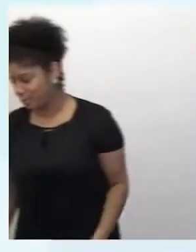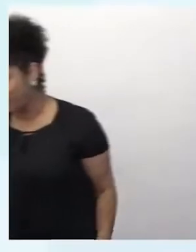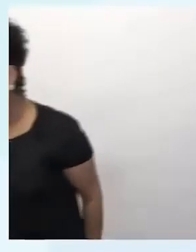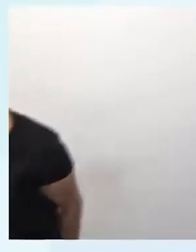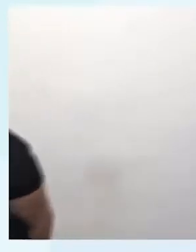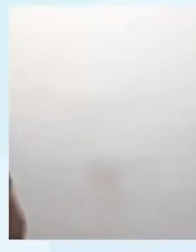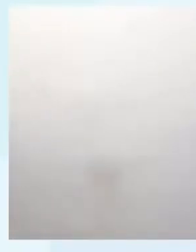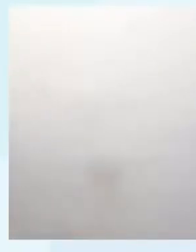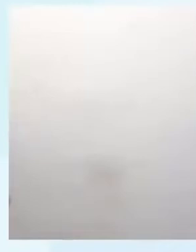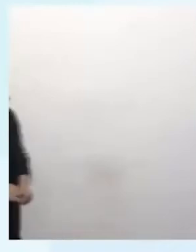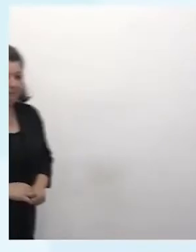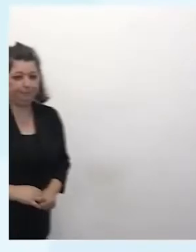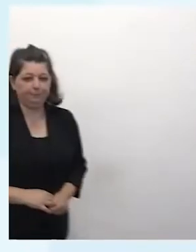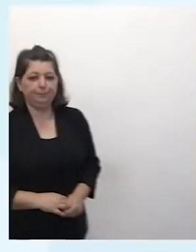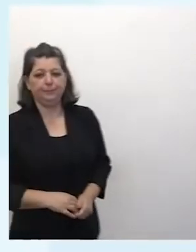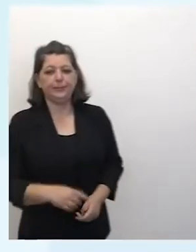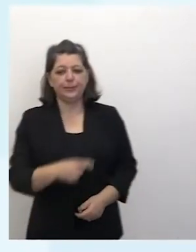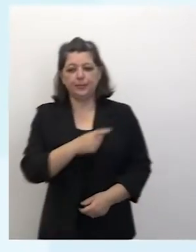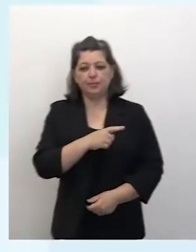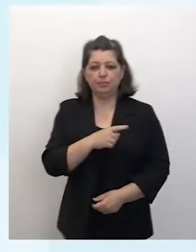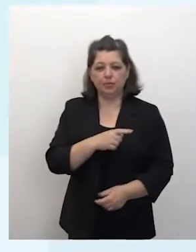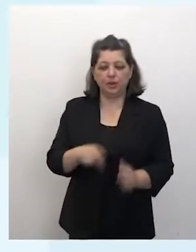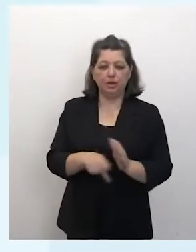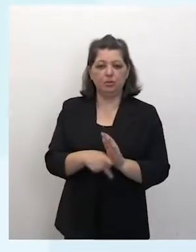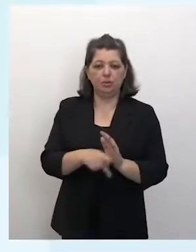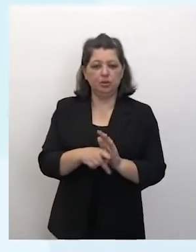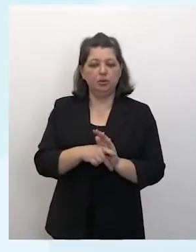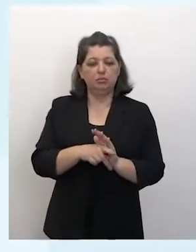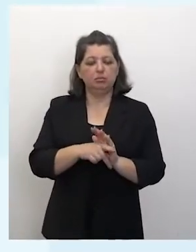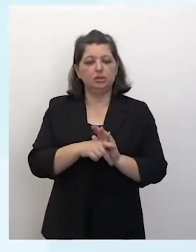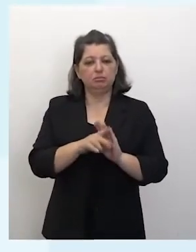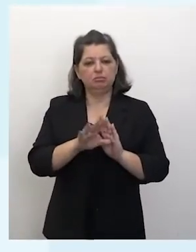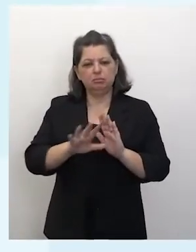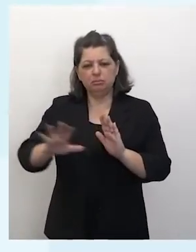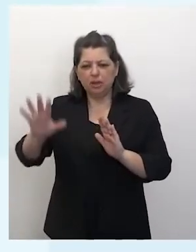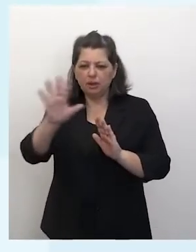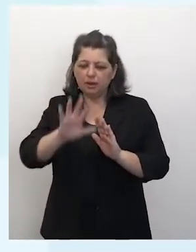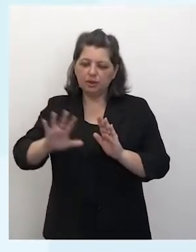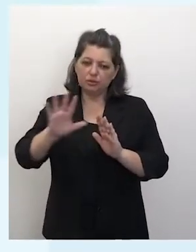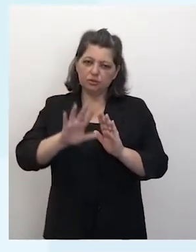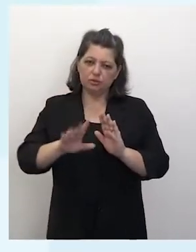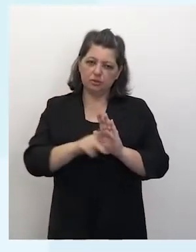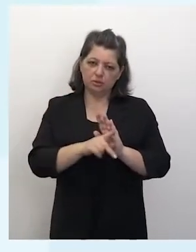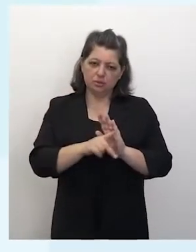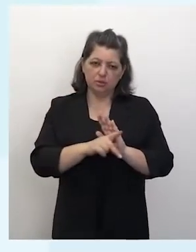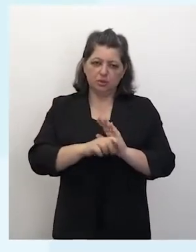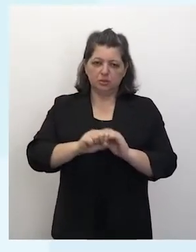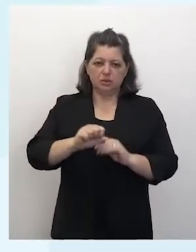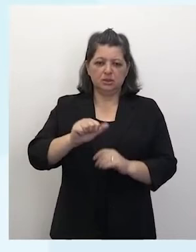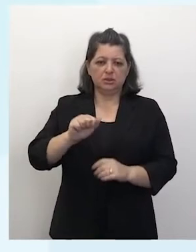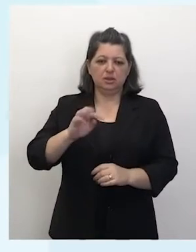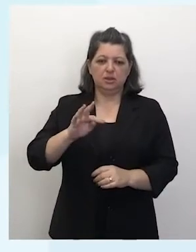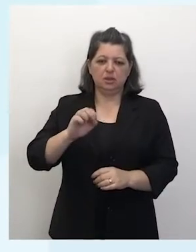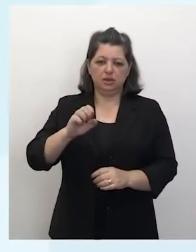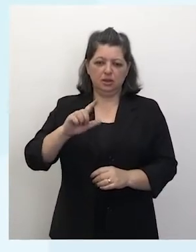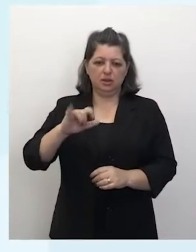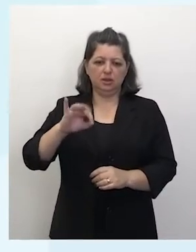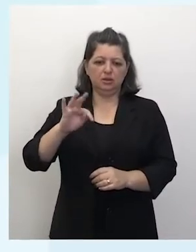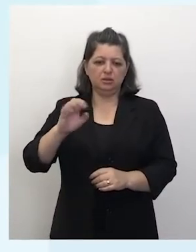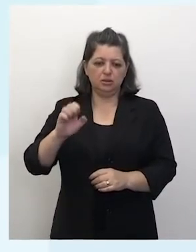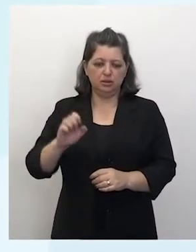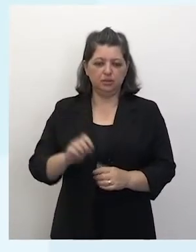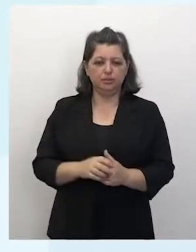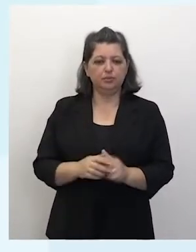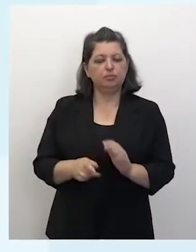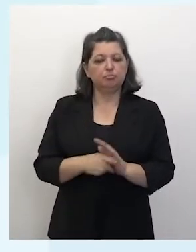Nós temos aí uma imagem de satélite, muito utilizada aí, né? Essa imagem aí é a Baía de Guanabara. Então nós